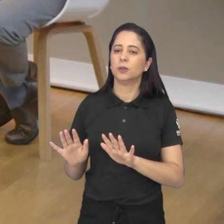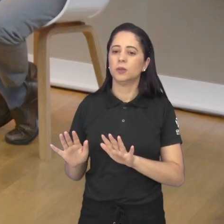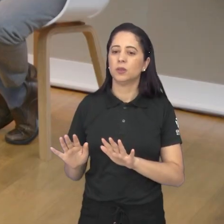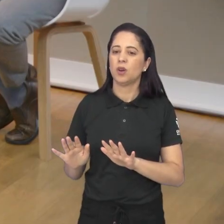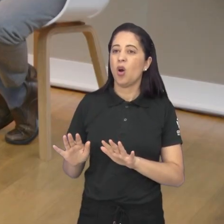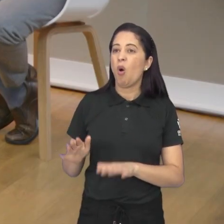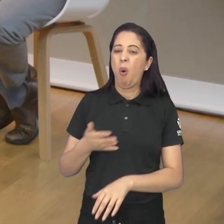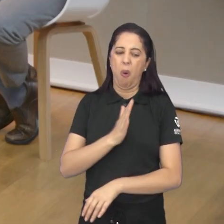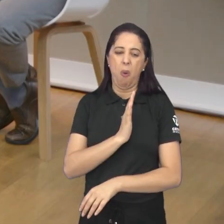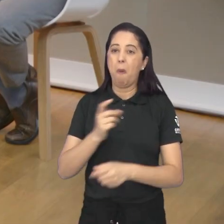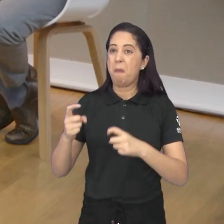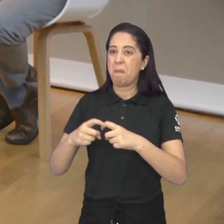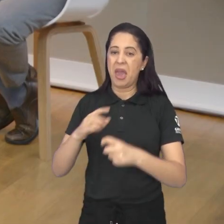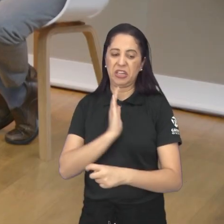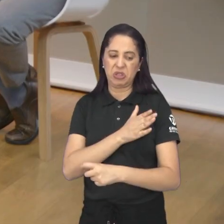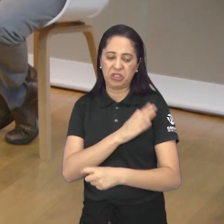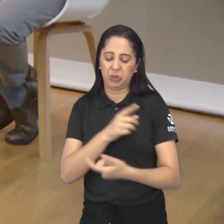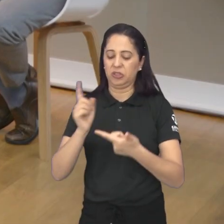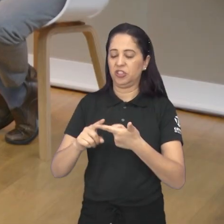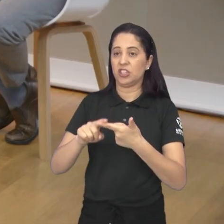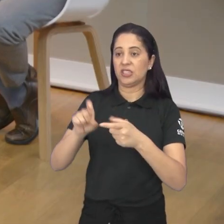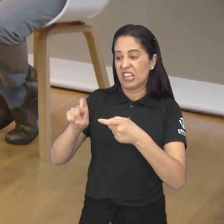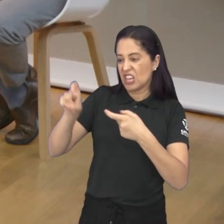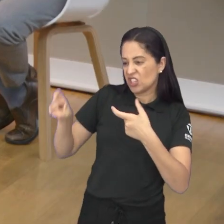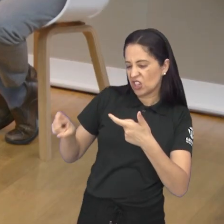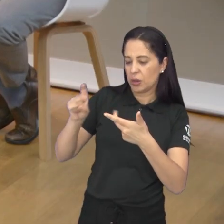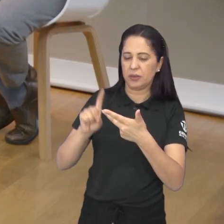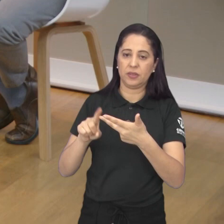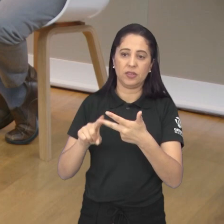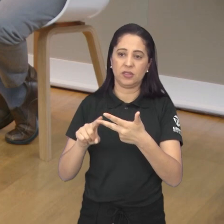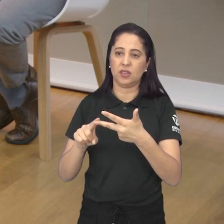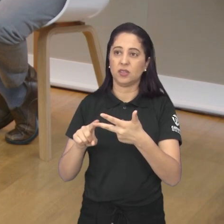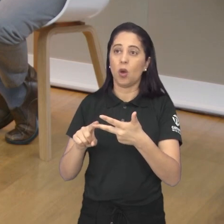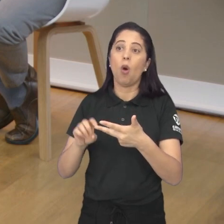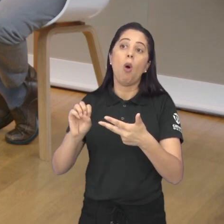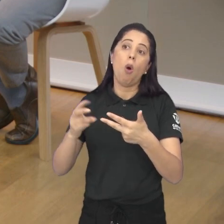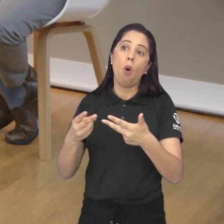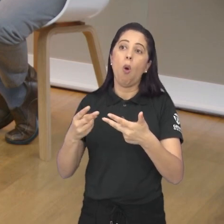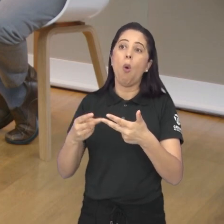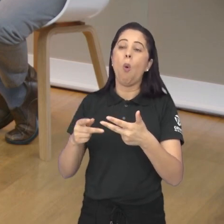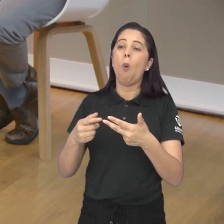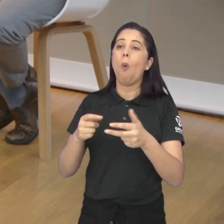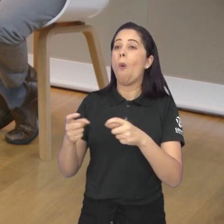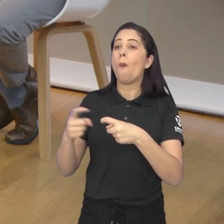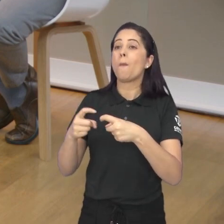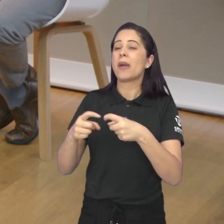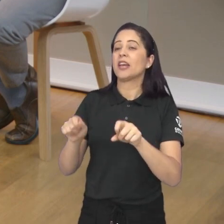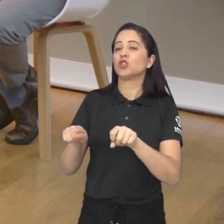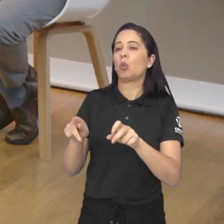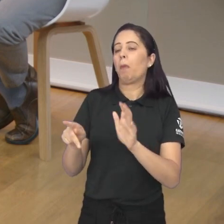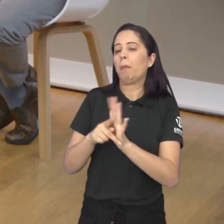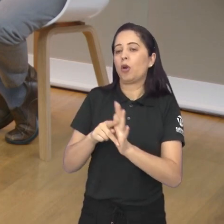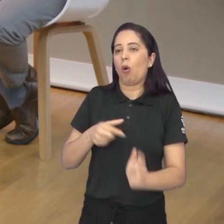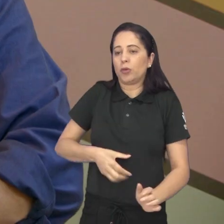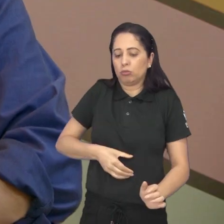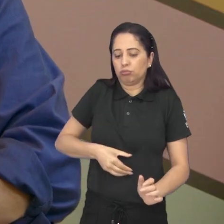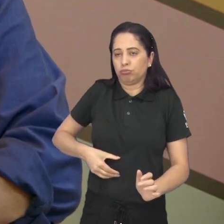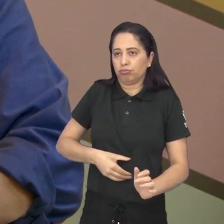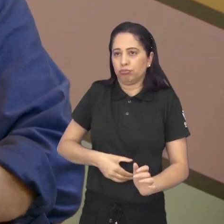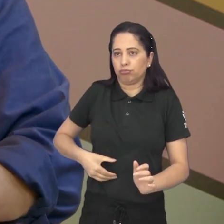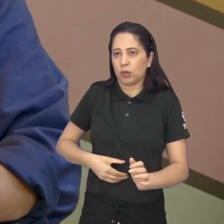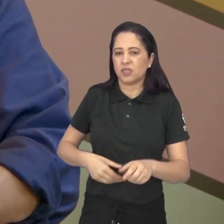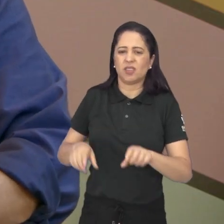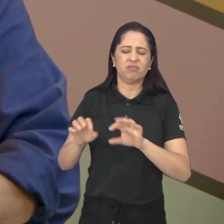assim, teoricamente o seu cardiologista pode pedir, seu ginecologista pode pedir, ou um gastro pode pedir, um gastroclínico, um